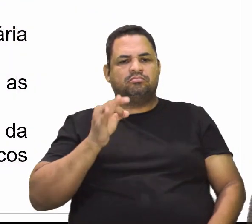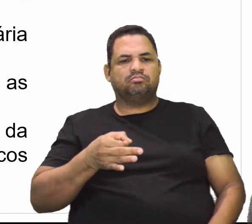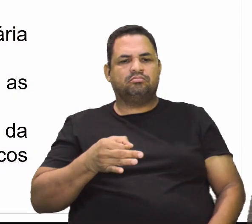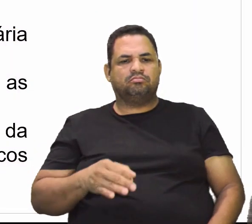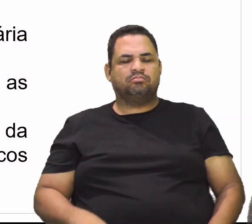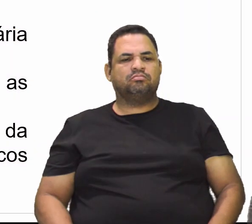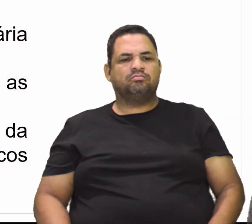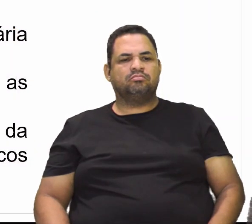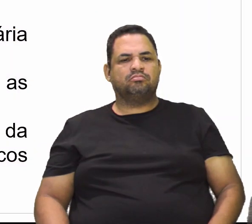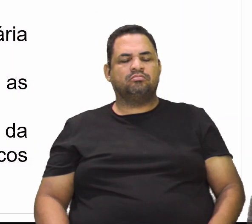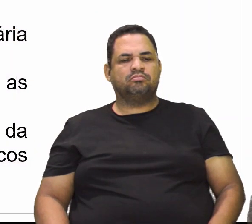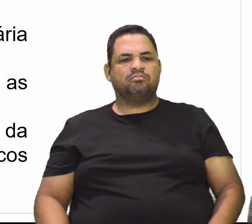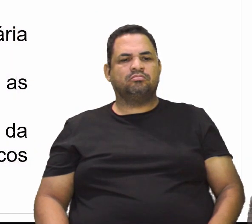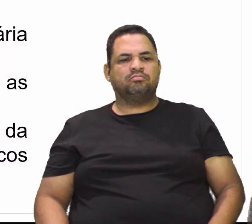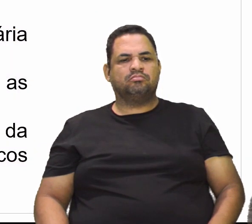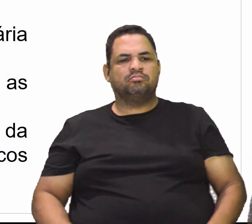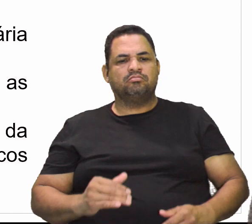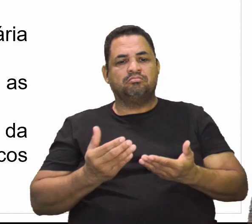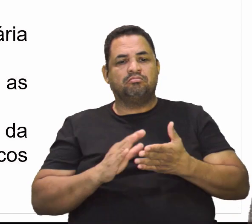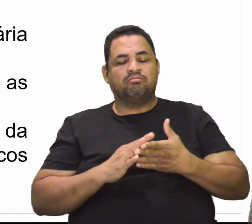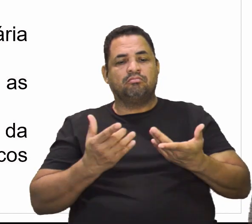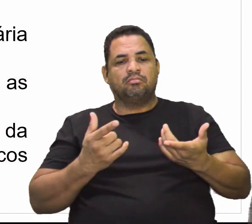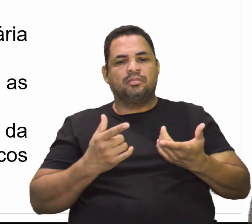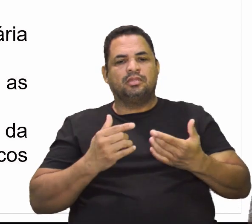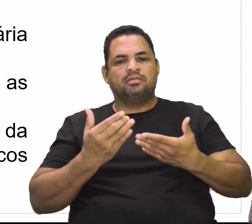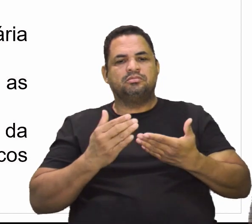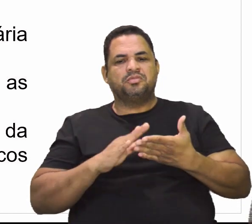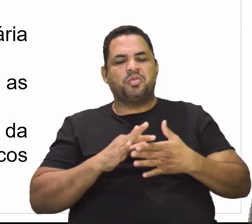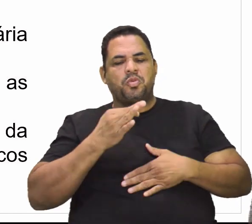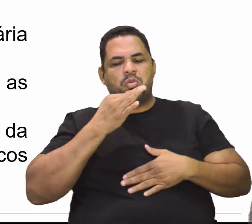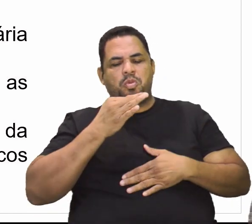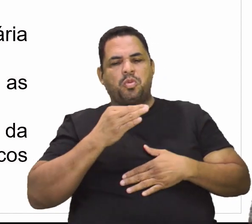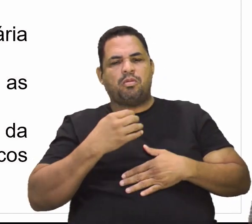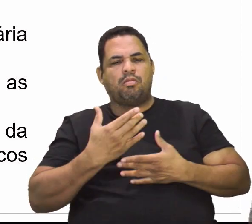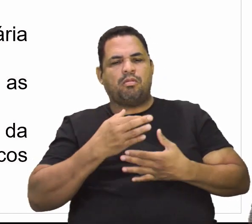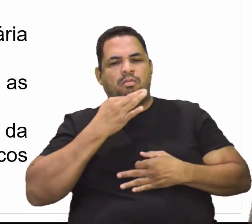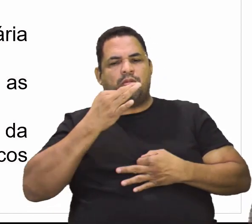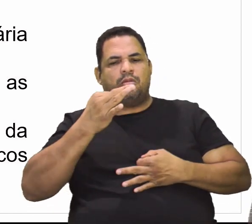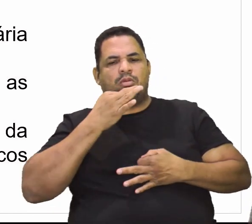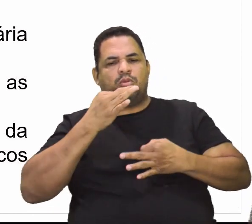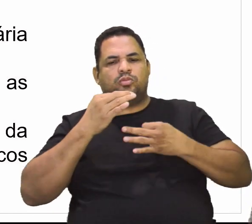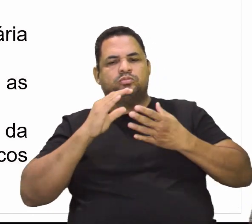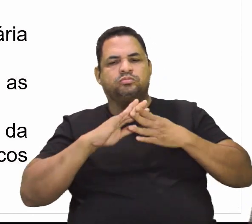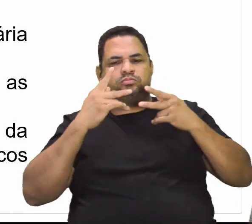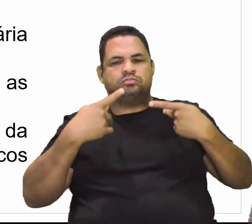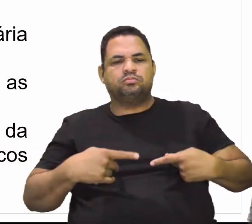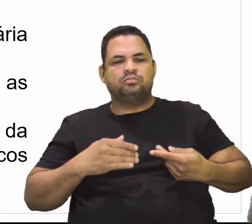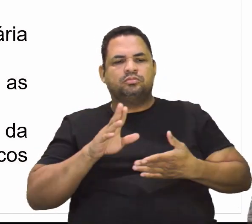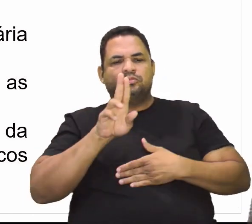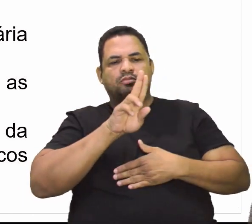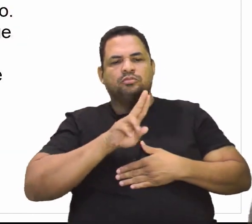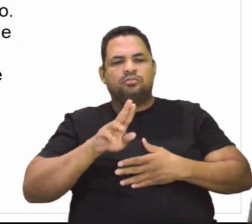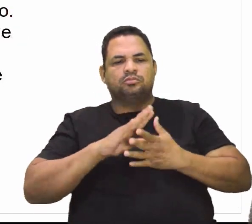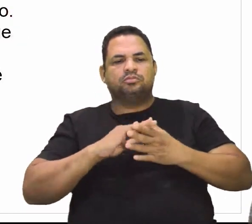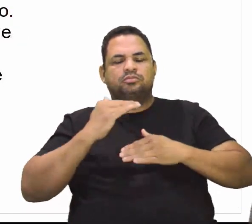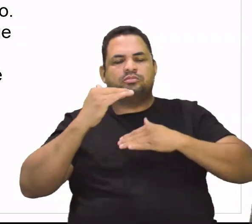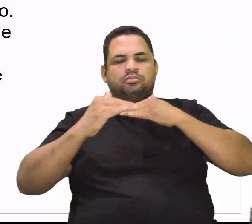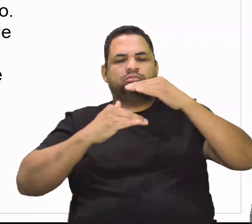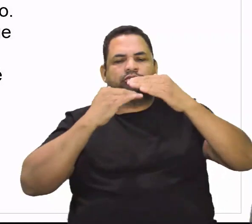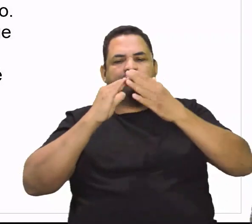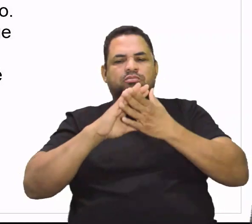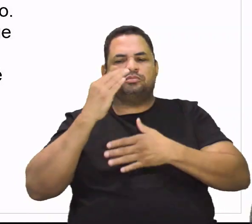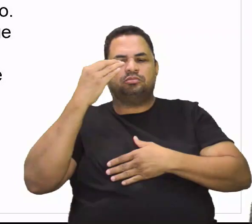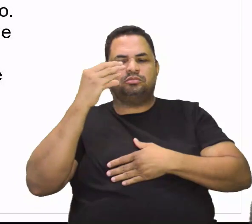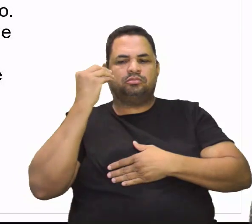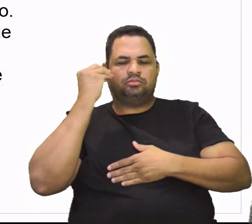A. Acentuar o espírito crítico do homem através do desenvolvimento da ciência experimental.